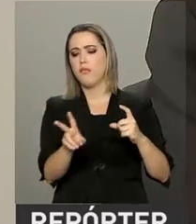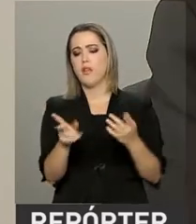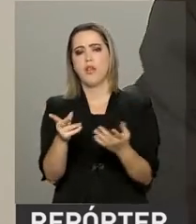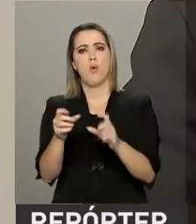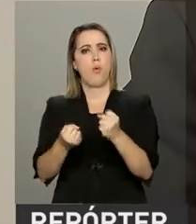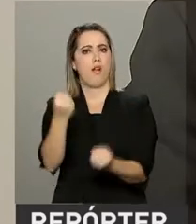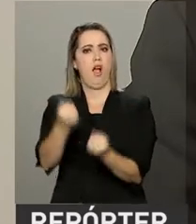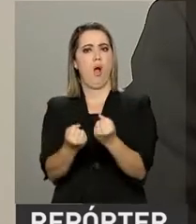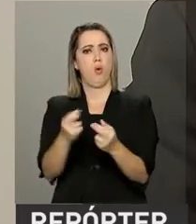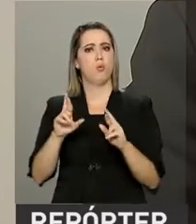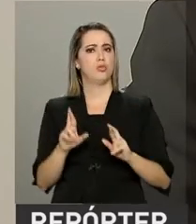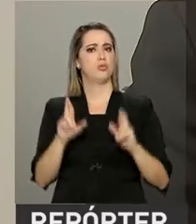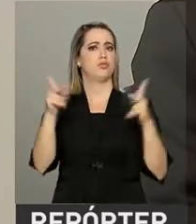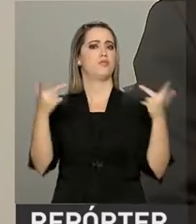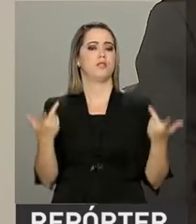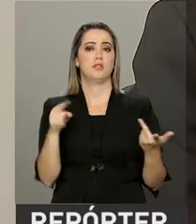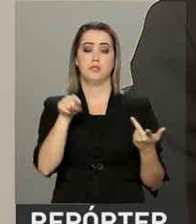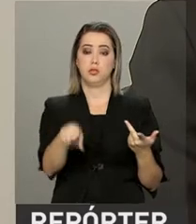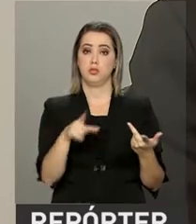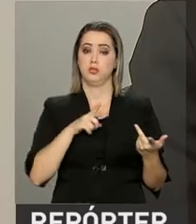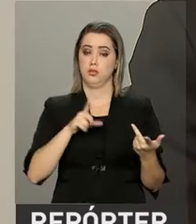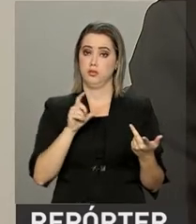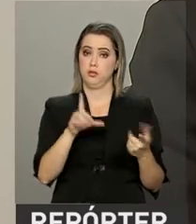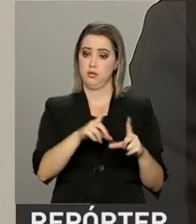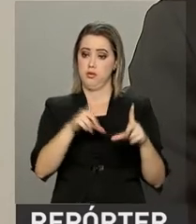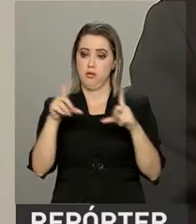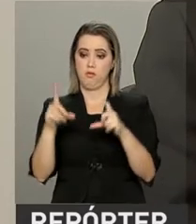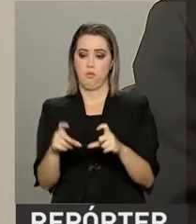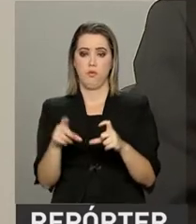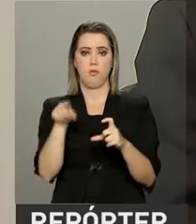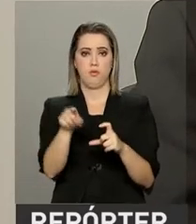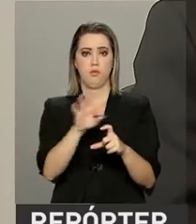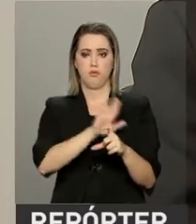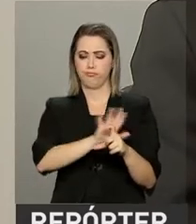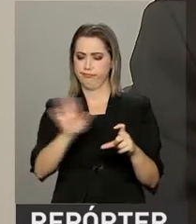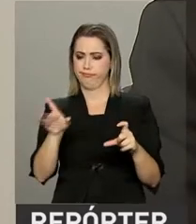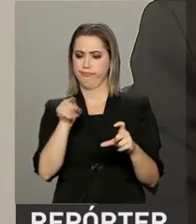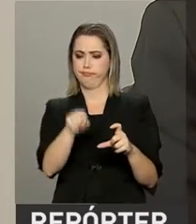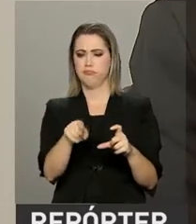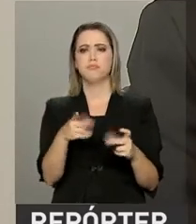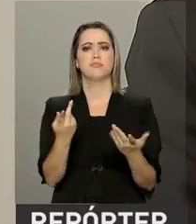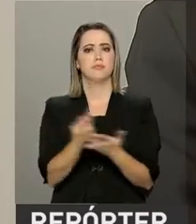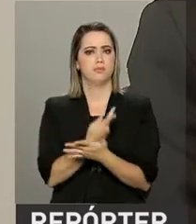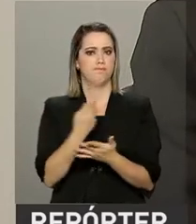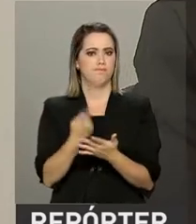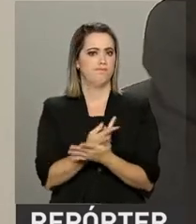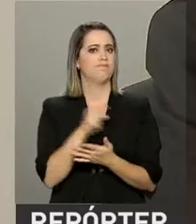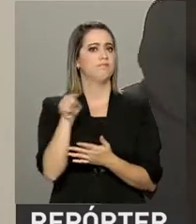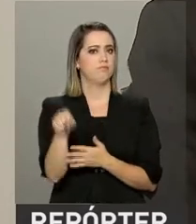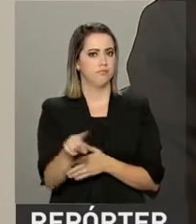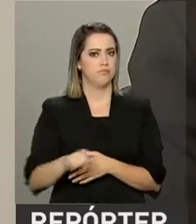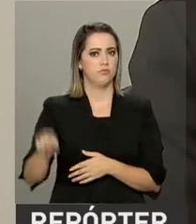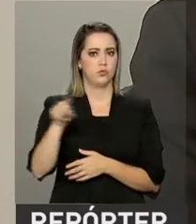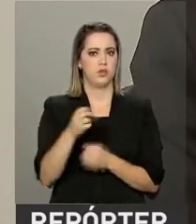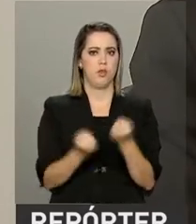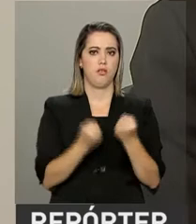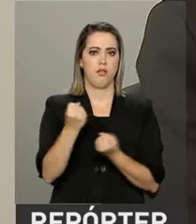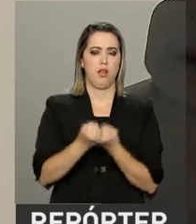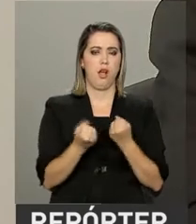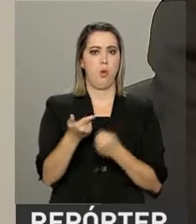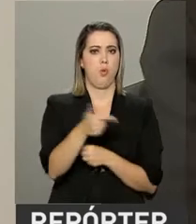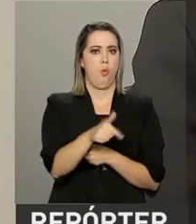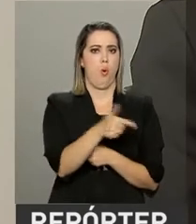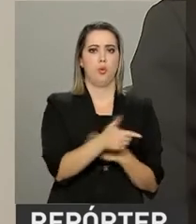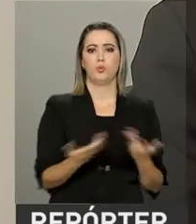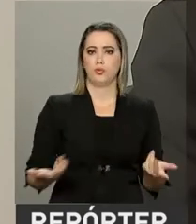que no momento da infração quando o carro foi flagrado aquela imagem não corresponde exatamente ao seu veículo